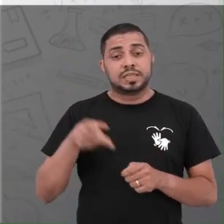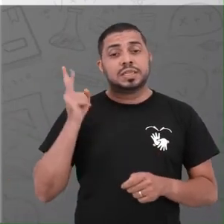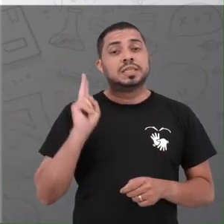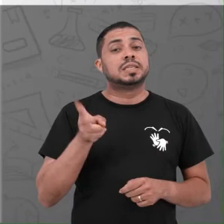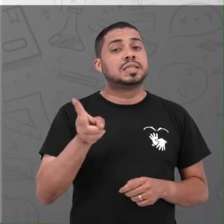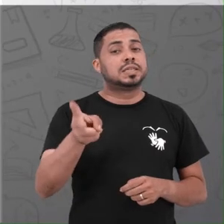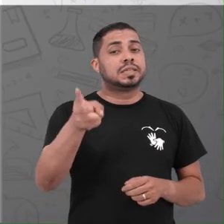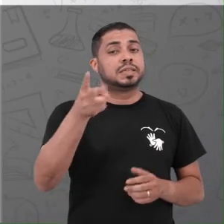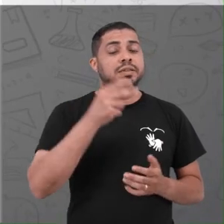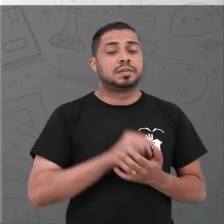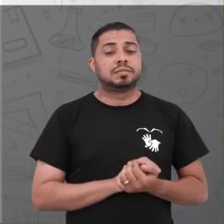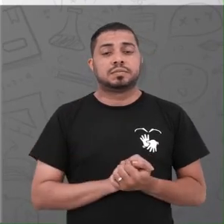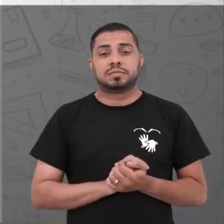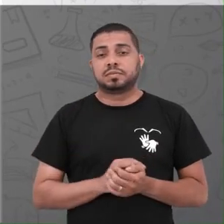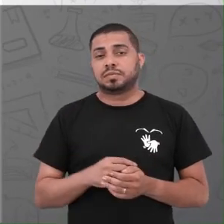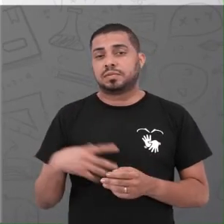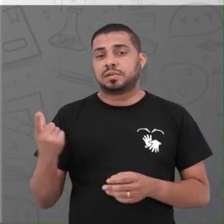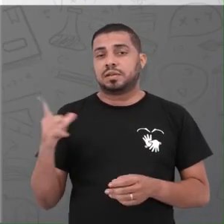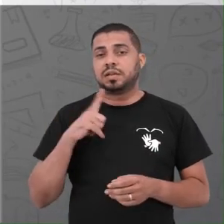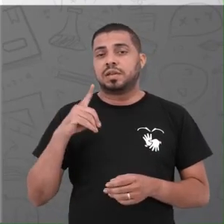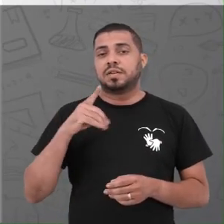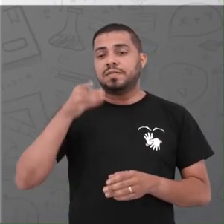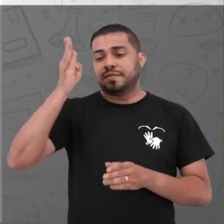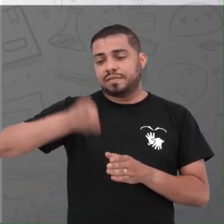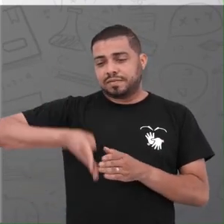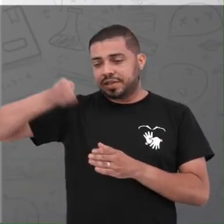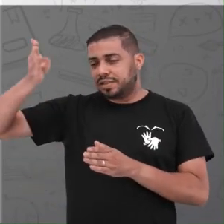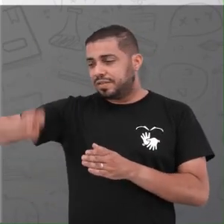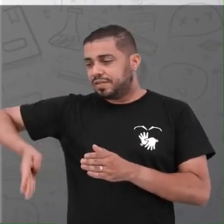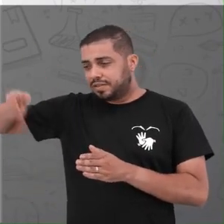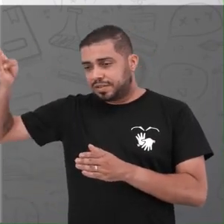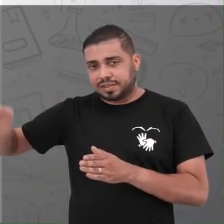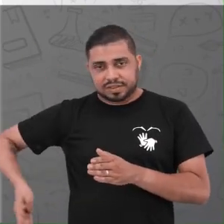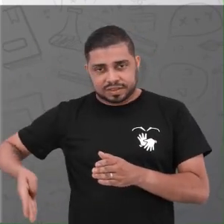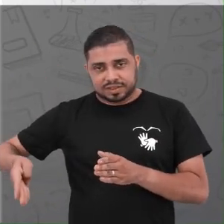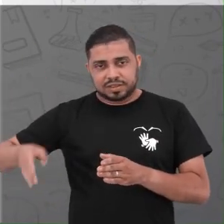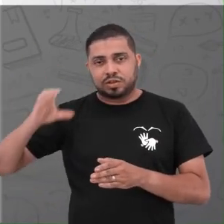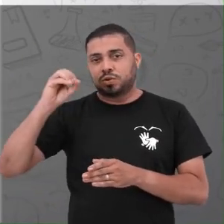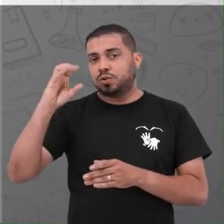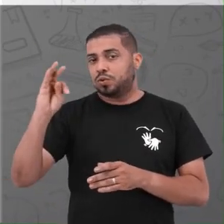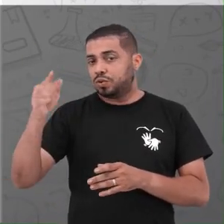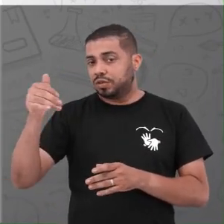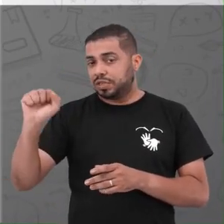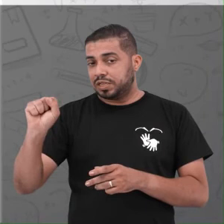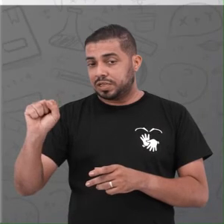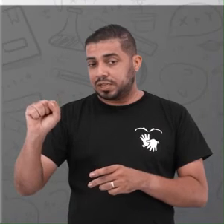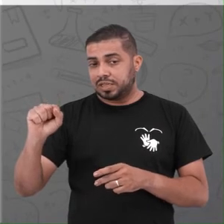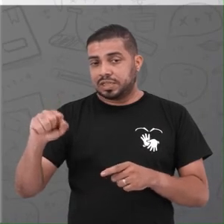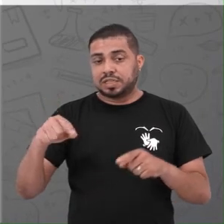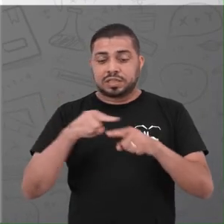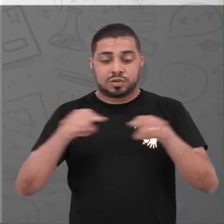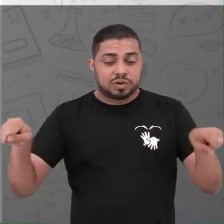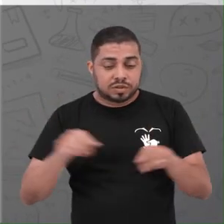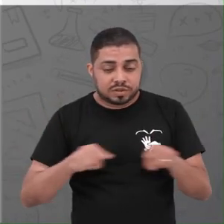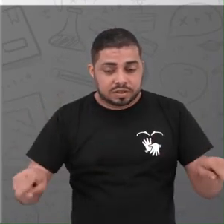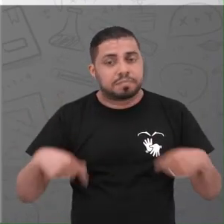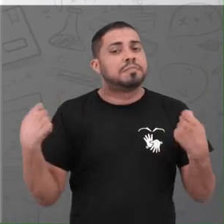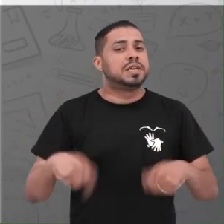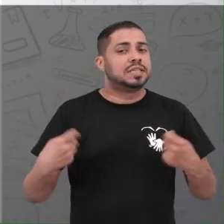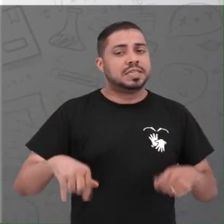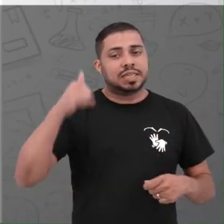sempre as cotas ali na vertical. As cotas na horizontal elas devem ser evitadas, tá?